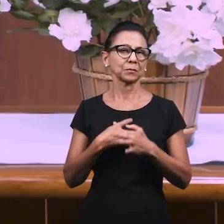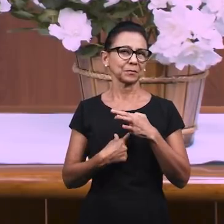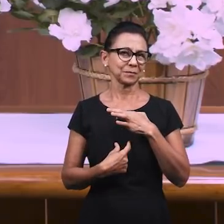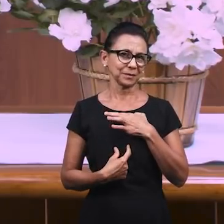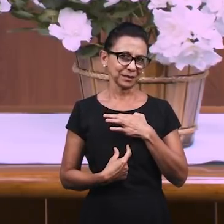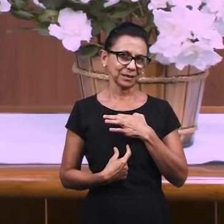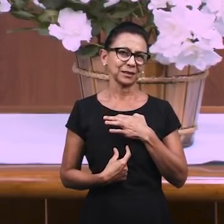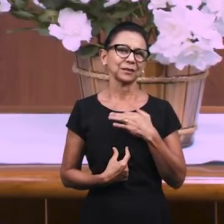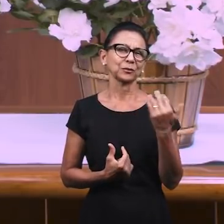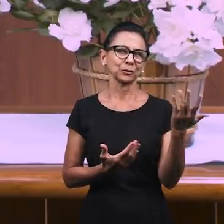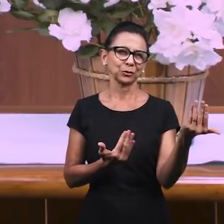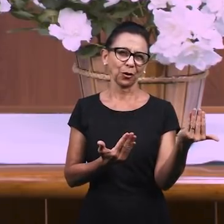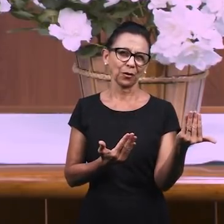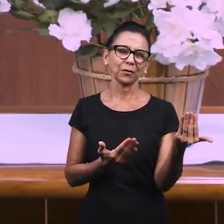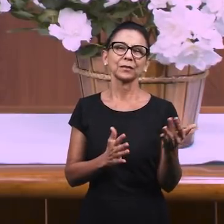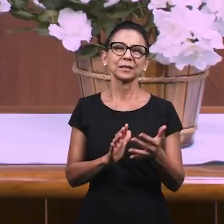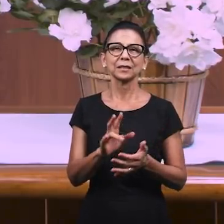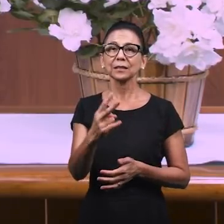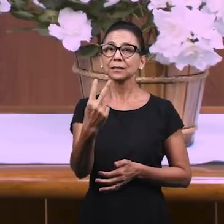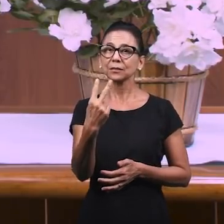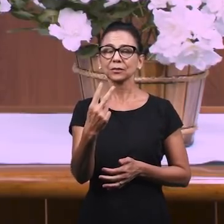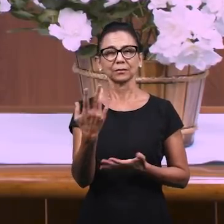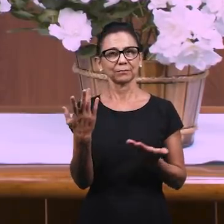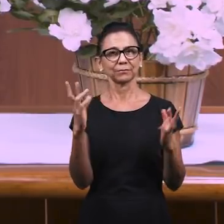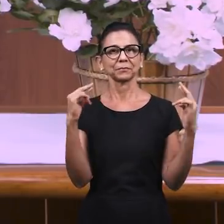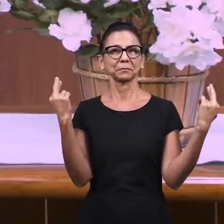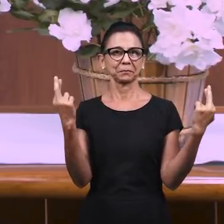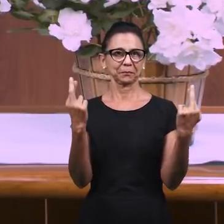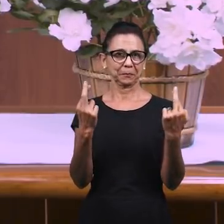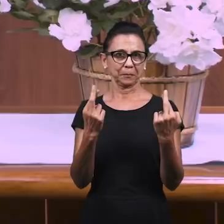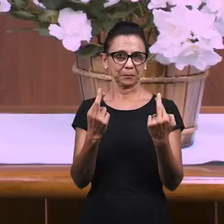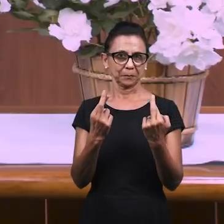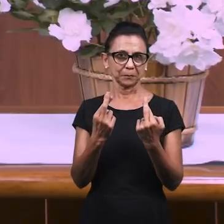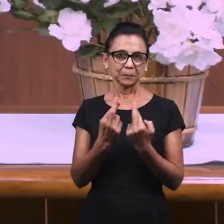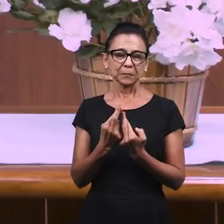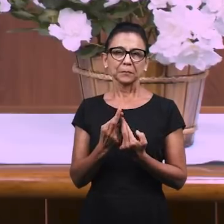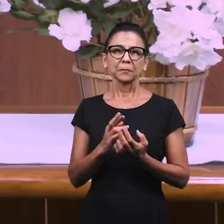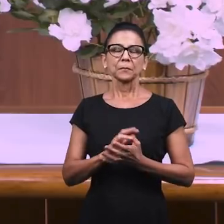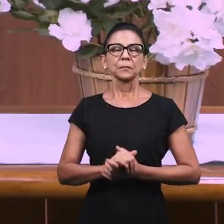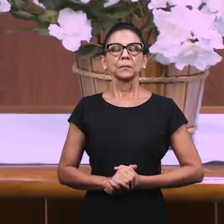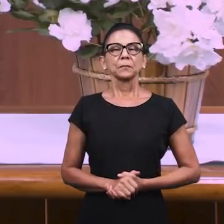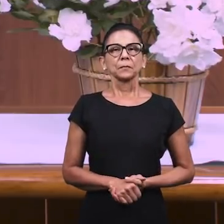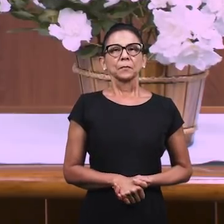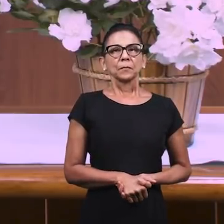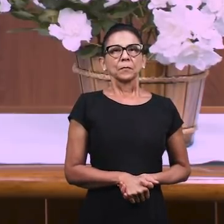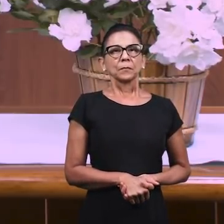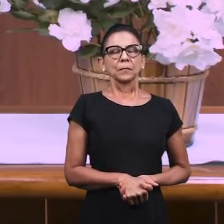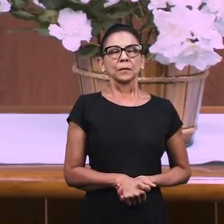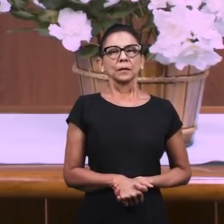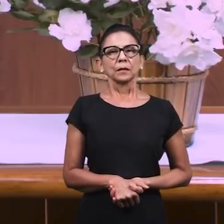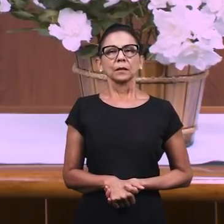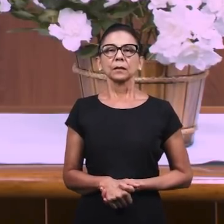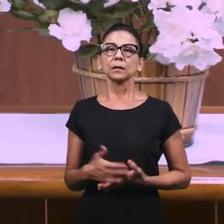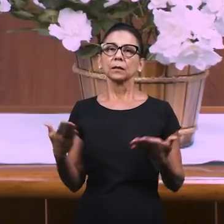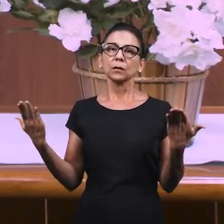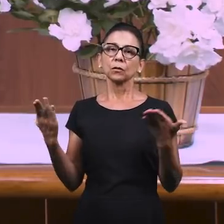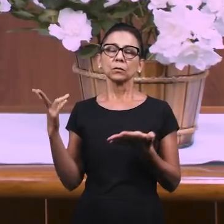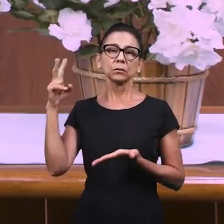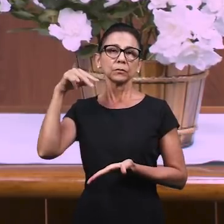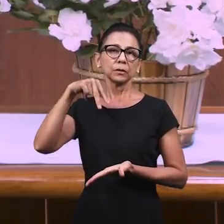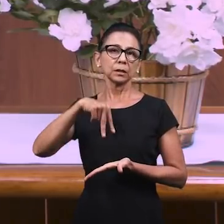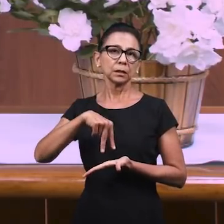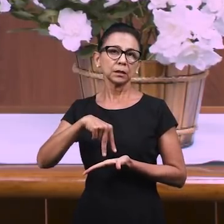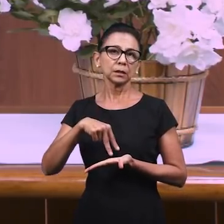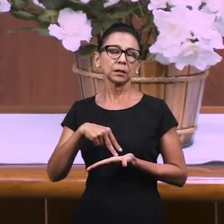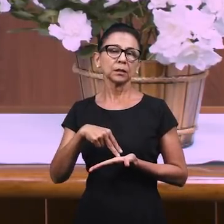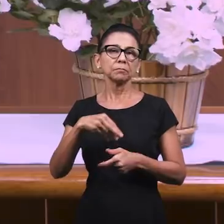pastores e obreiros também que estão agora ligados e participando dessa reunião. Foi nos pedido que trouxesse aqui